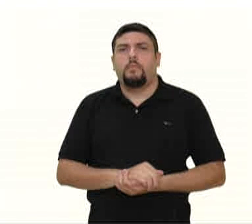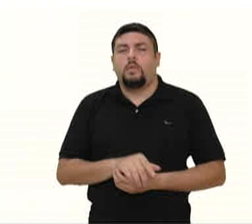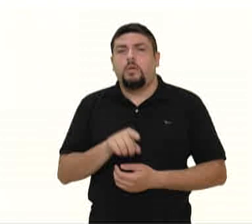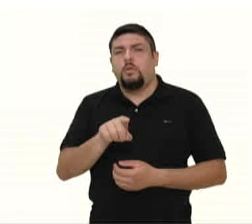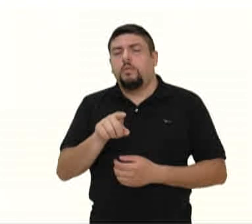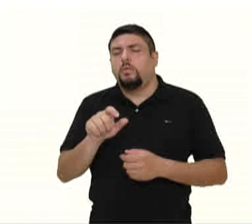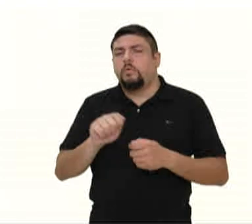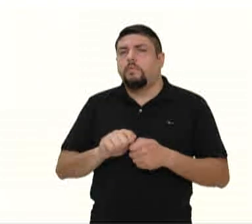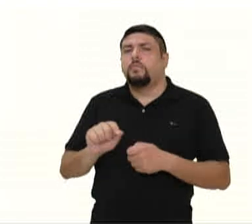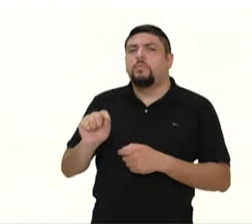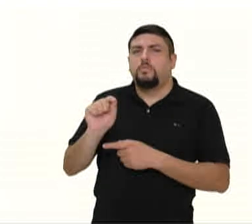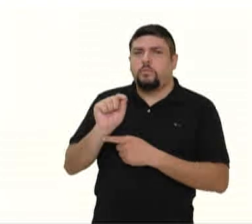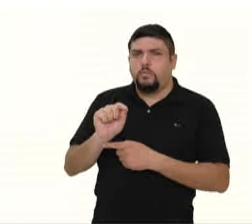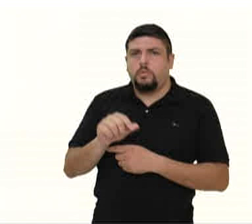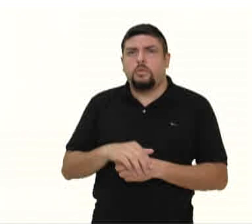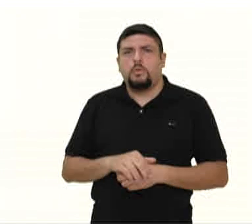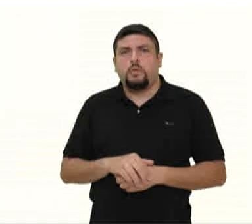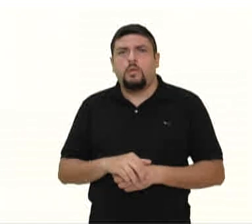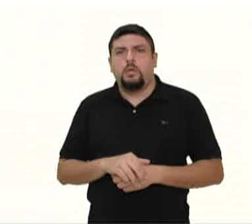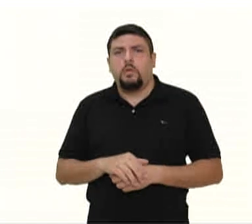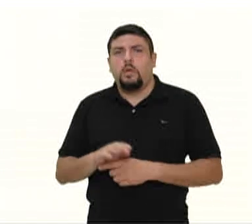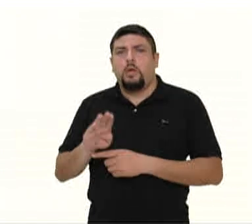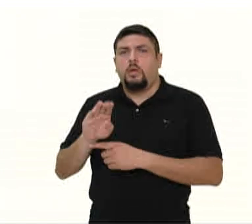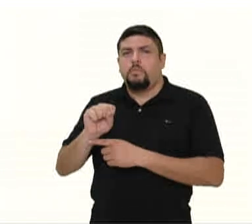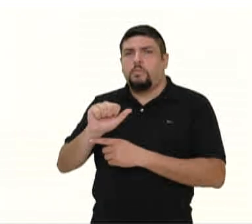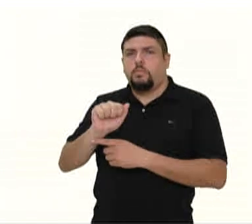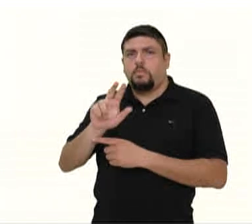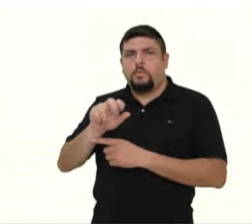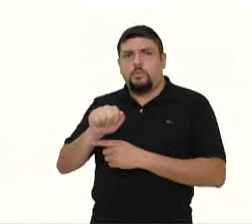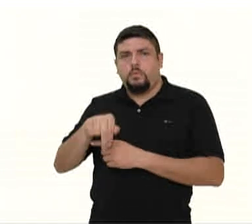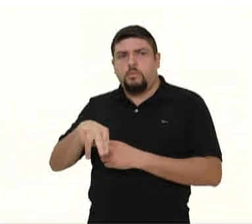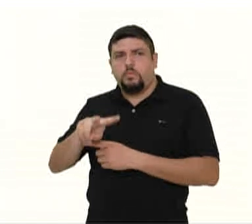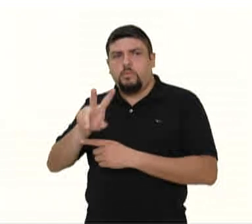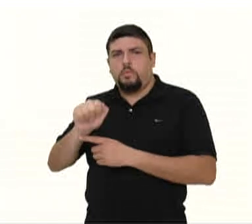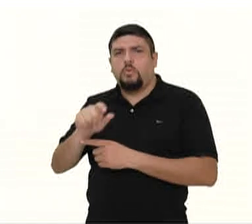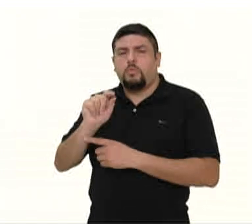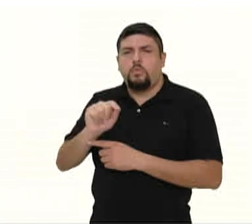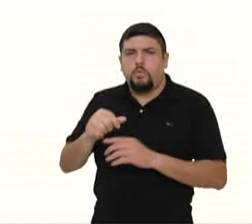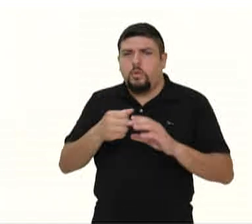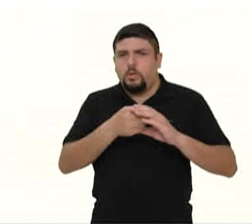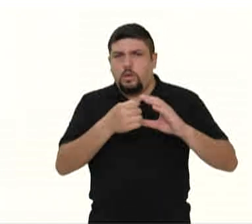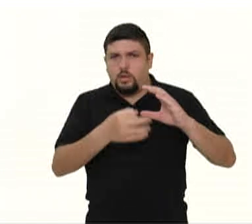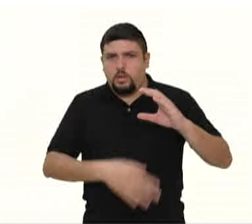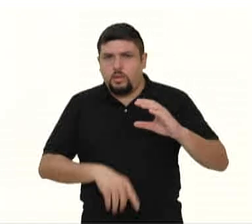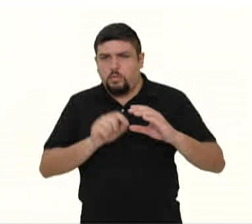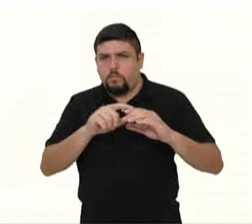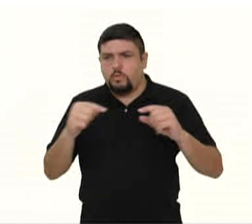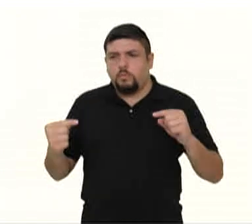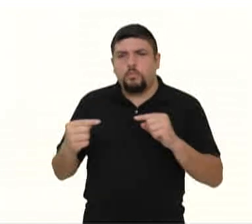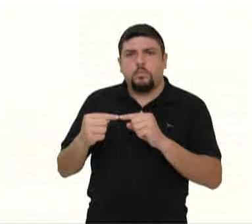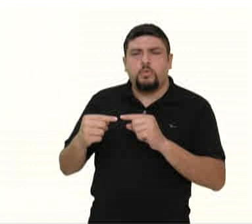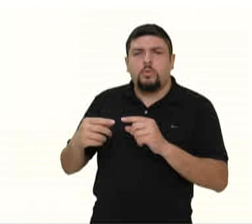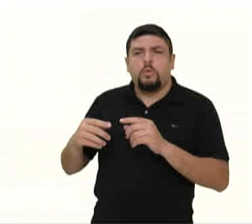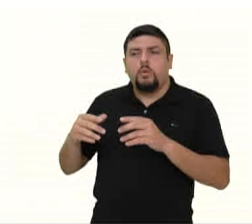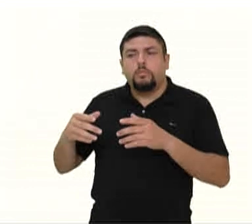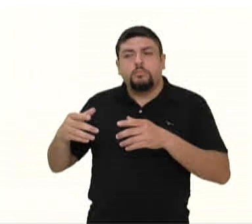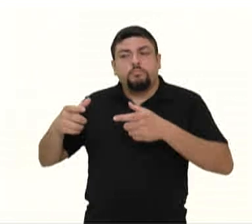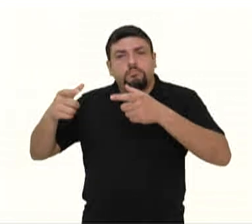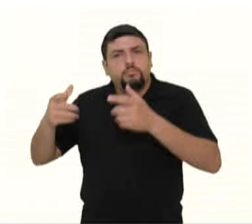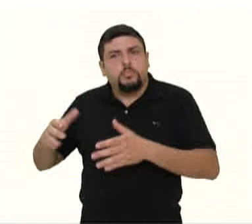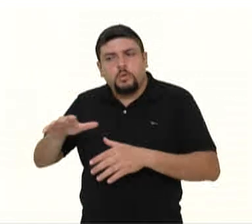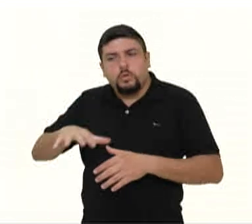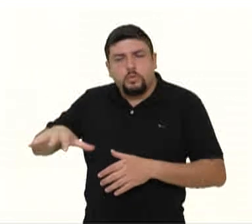analisar o seguinte: a Bossa Nova como movimento tinha características que estavam em consonância com o momento político vivido pelo Brasil,